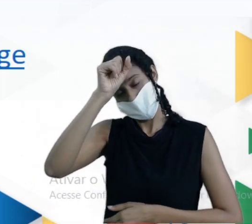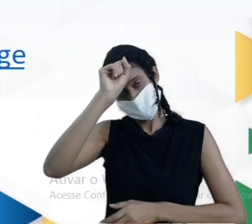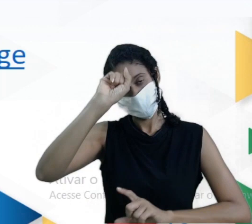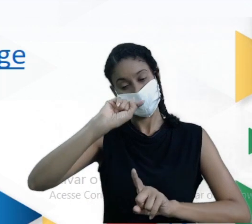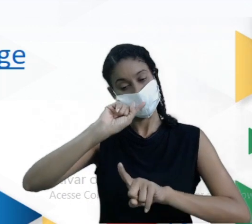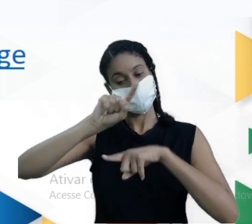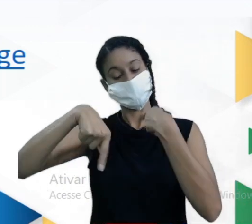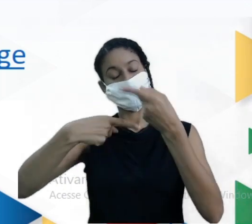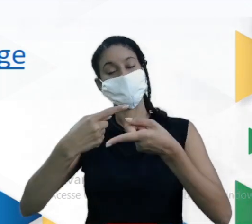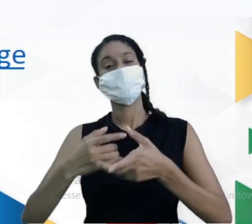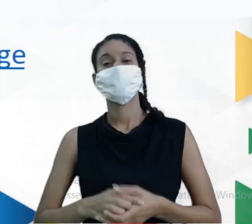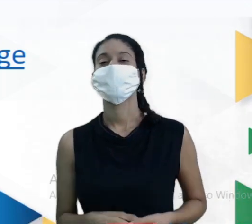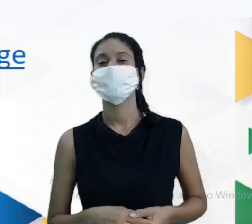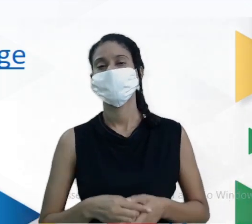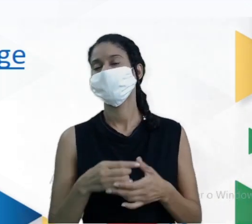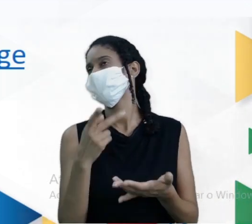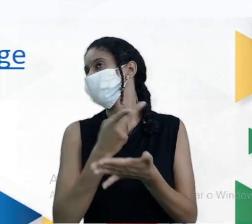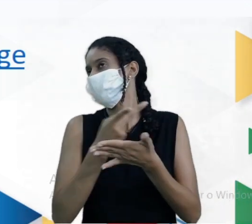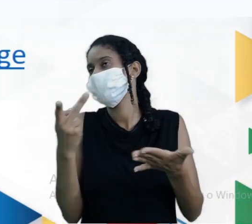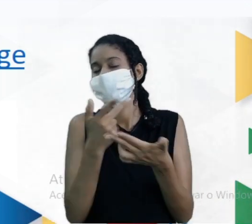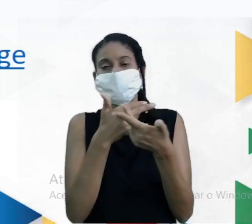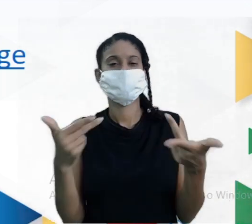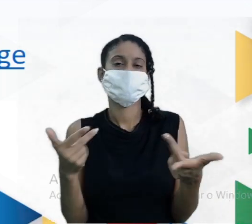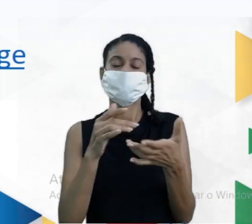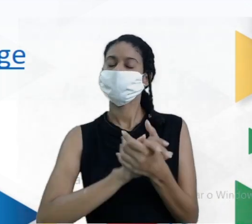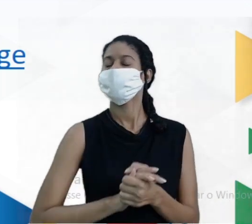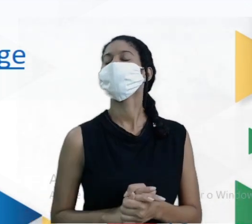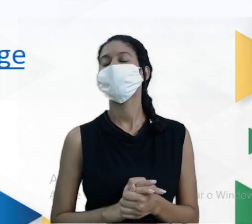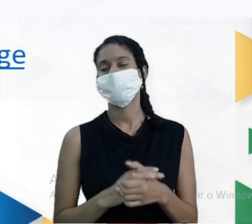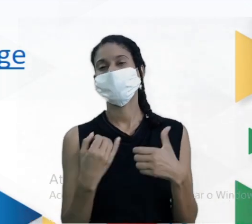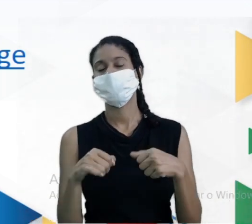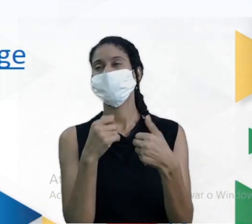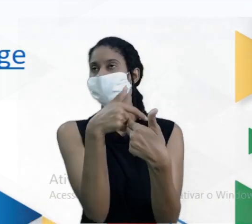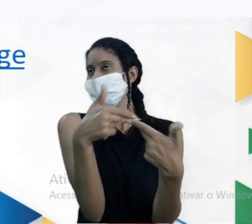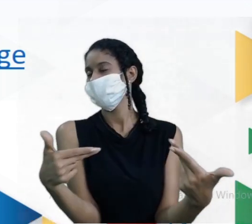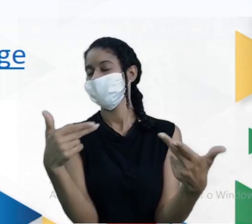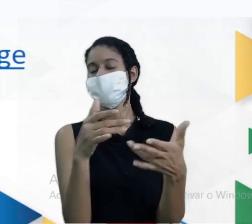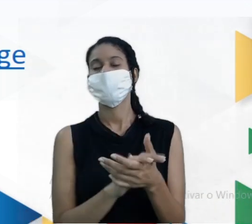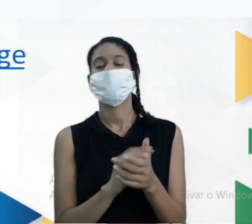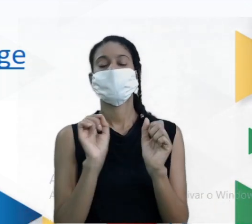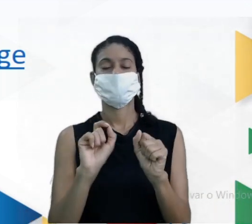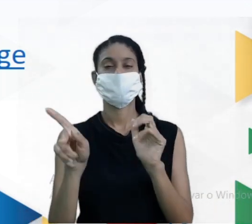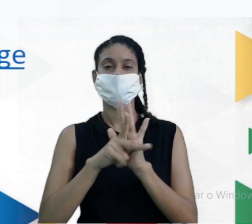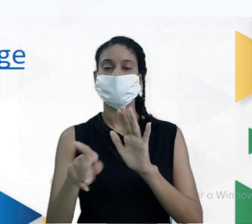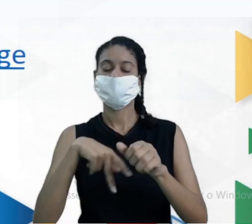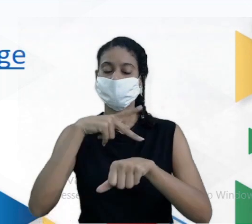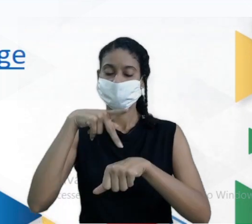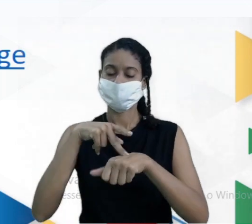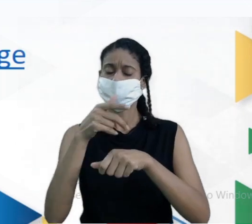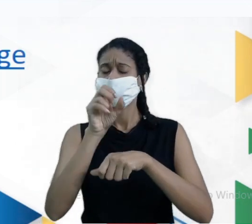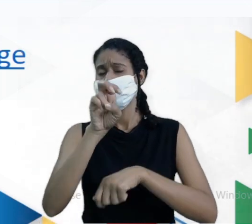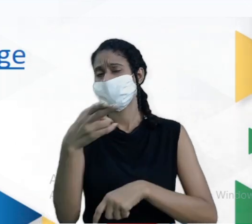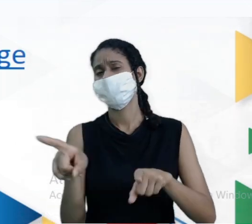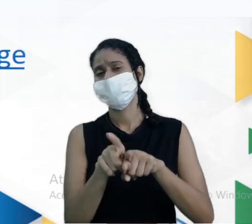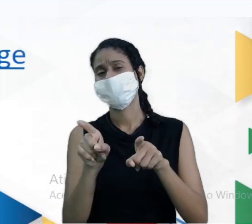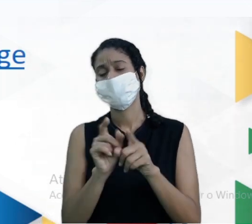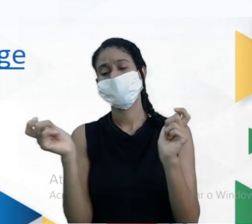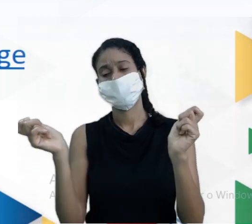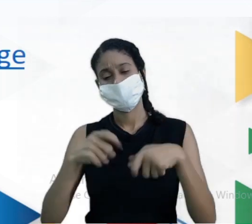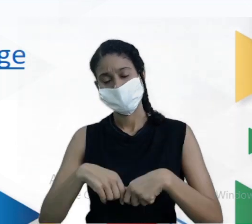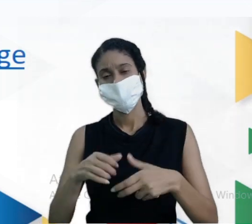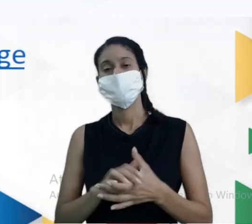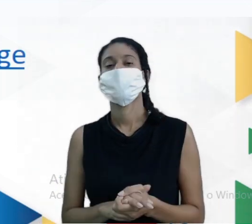língua depois por alguma razão, por alguma função, seja no seu país ou seja também para